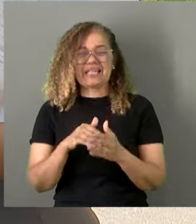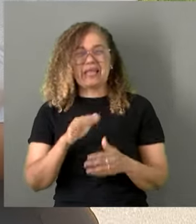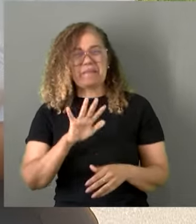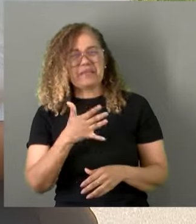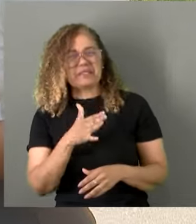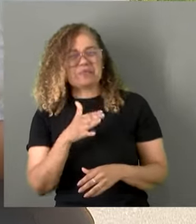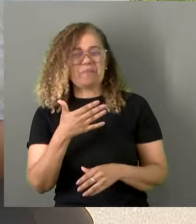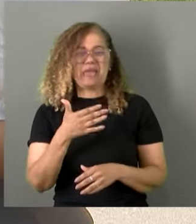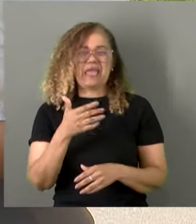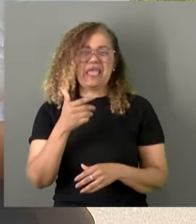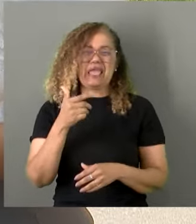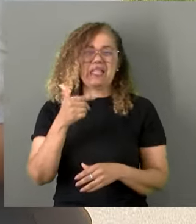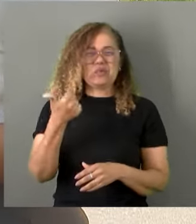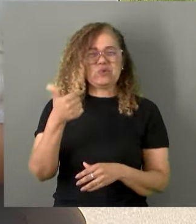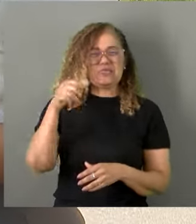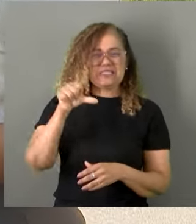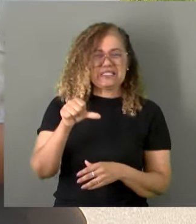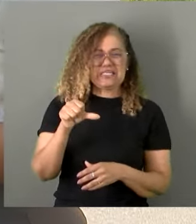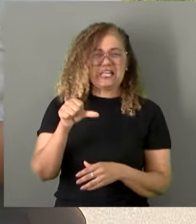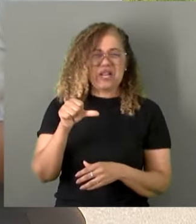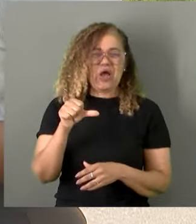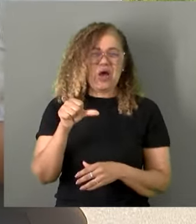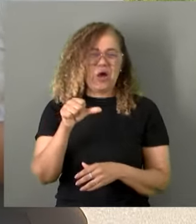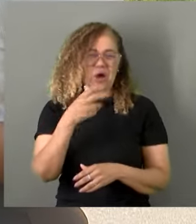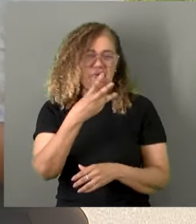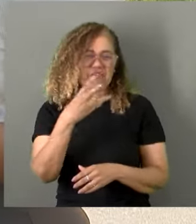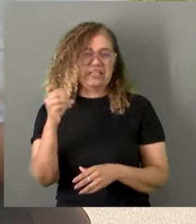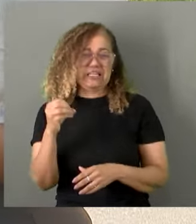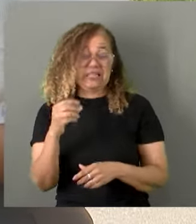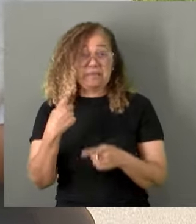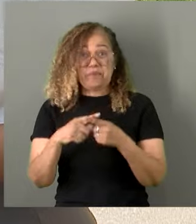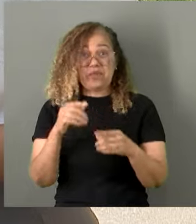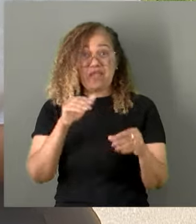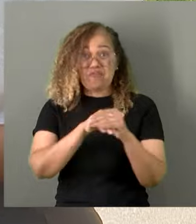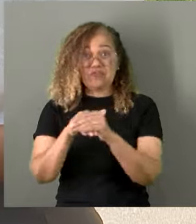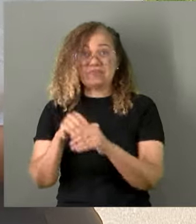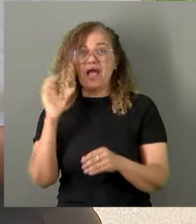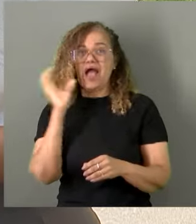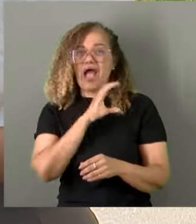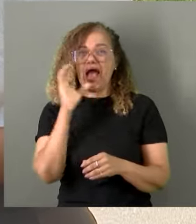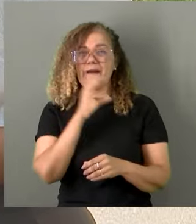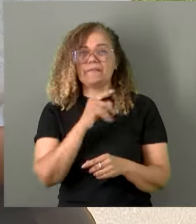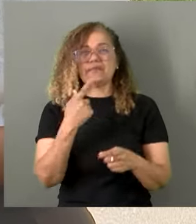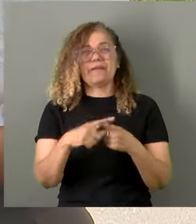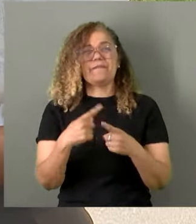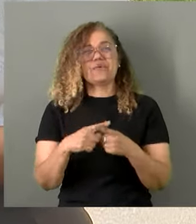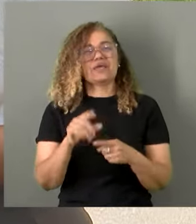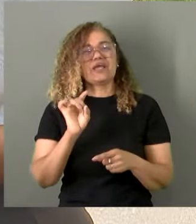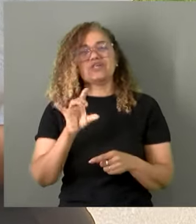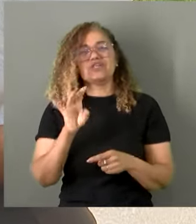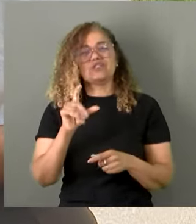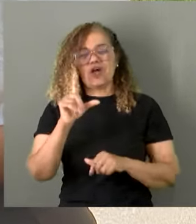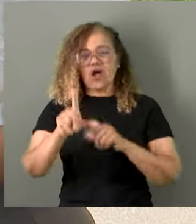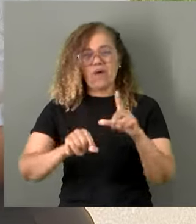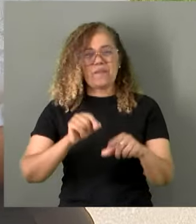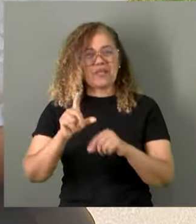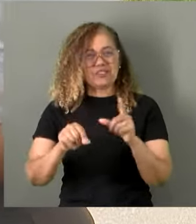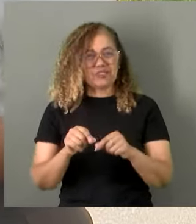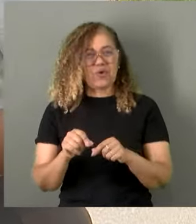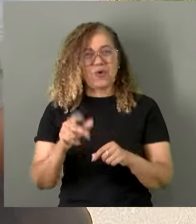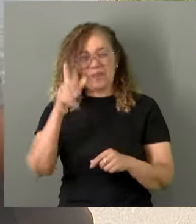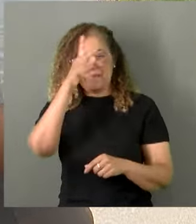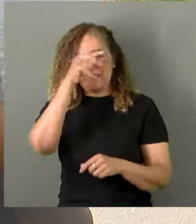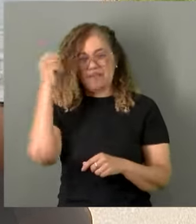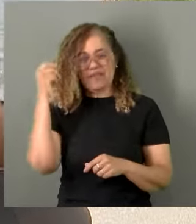19:30 mesmo porque é uma votação mais rápida em função de haver apenas uma escolha ou seja para